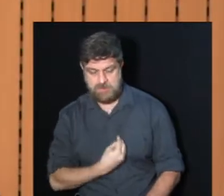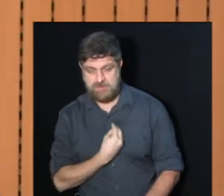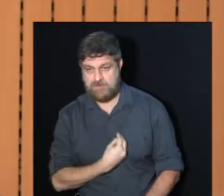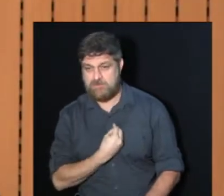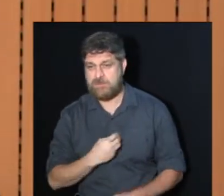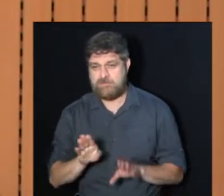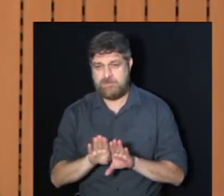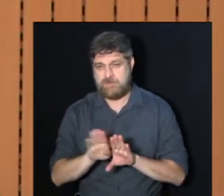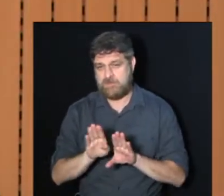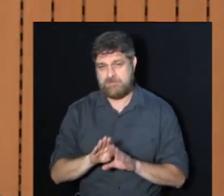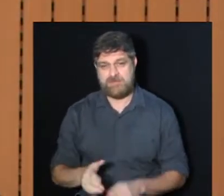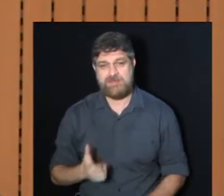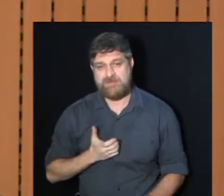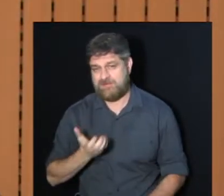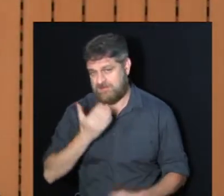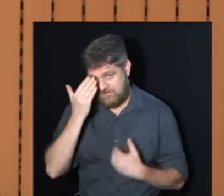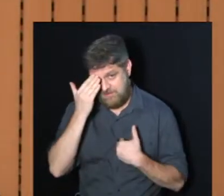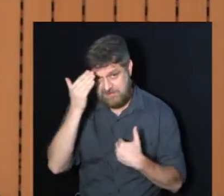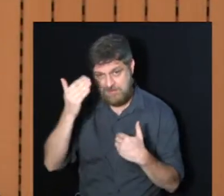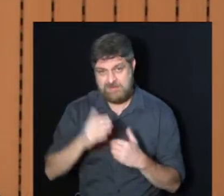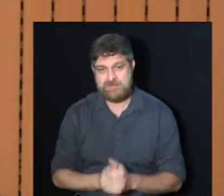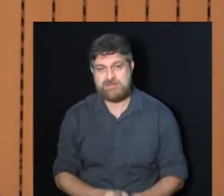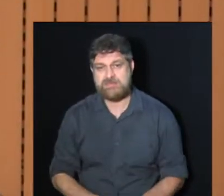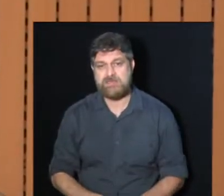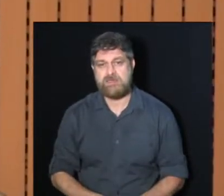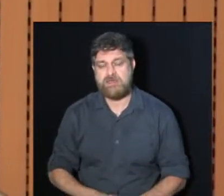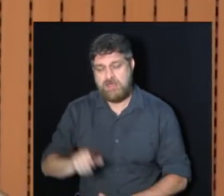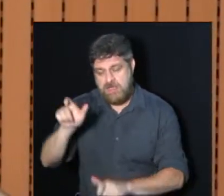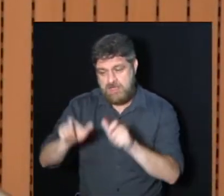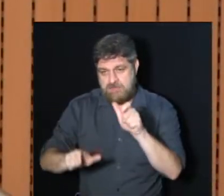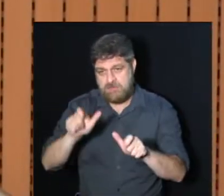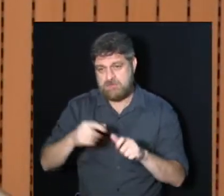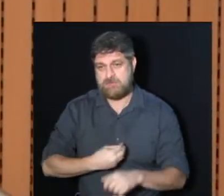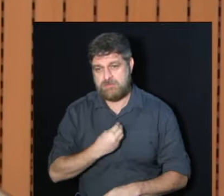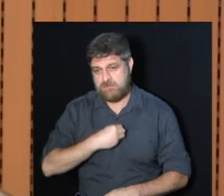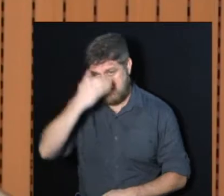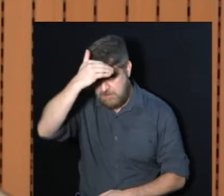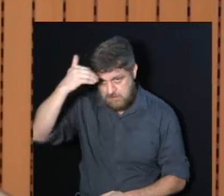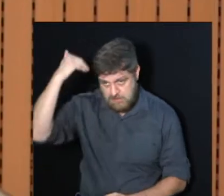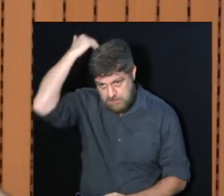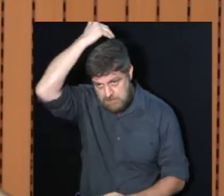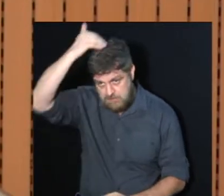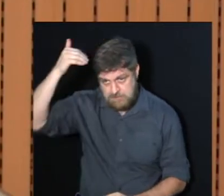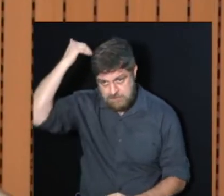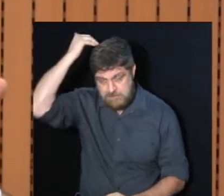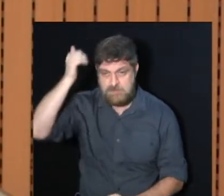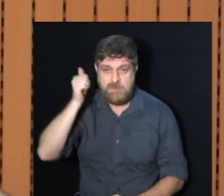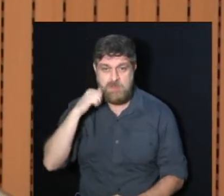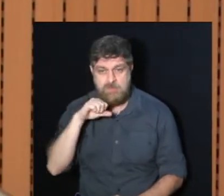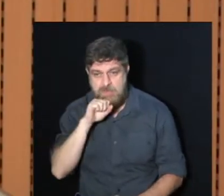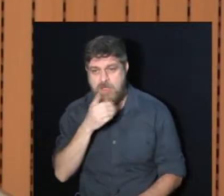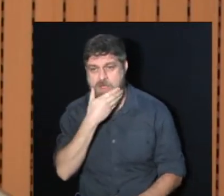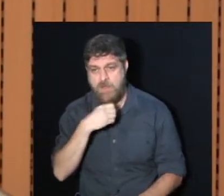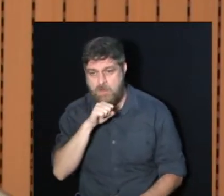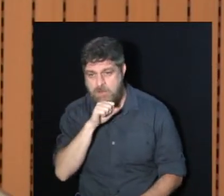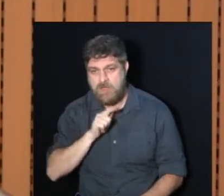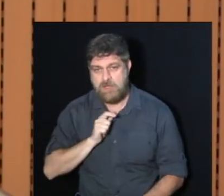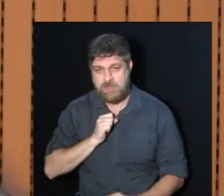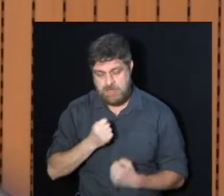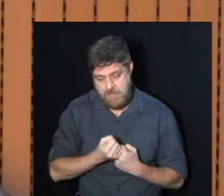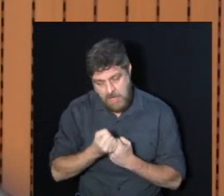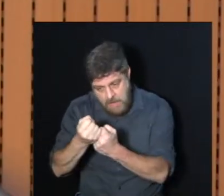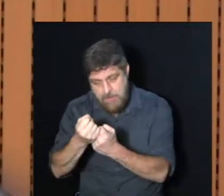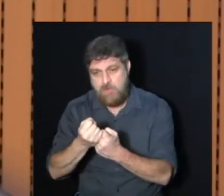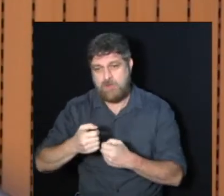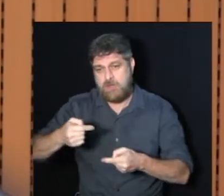E eu gostaria de agradecer imensamente às mães, os pais de santo que hoje estão presentes, que apoiaram e fortaleceram essa